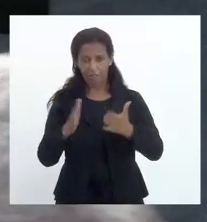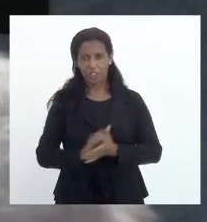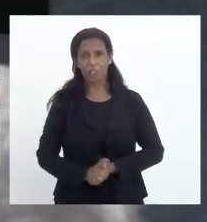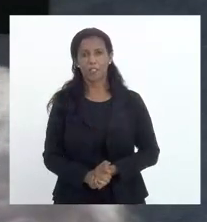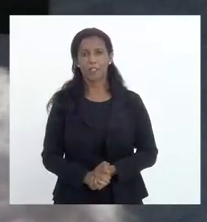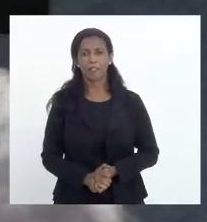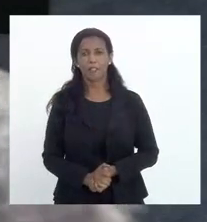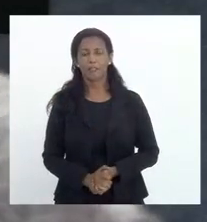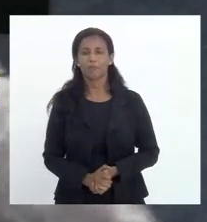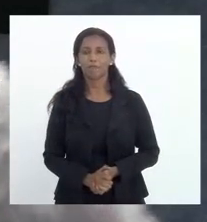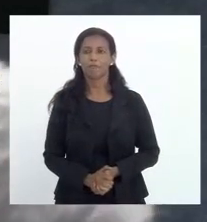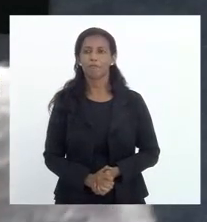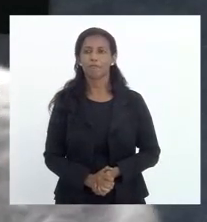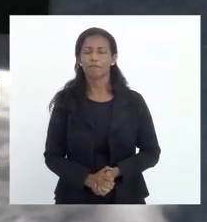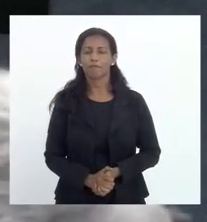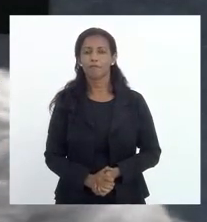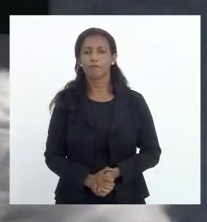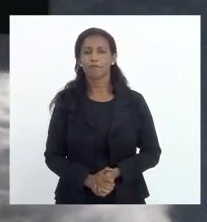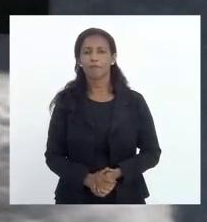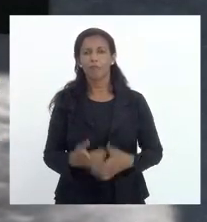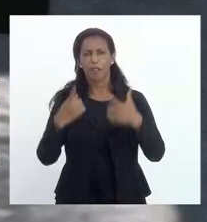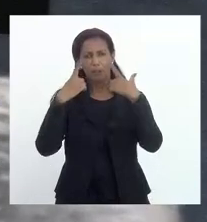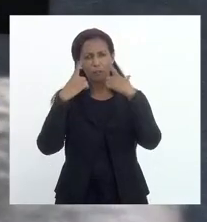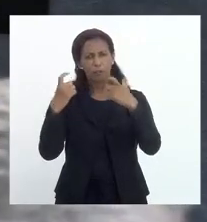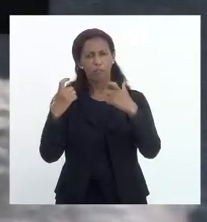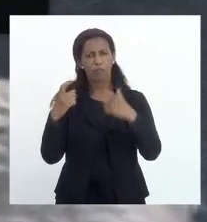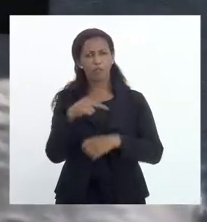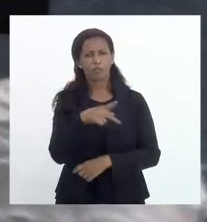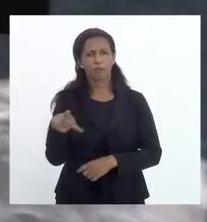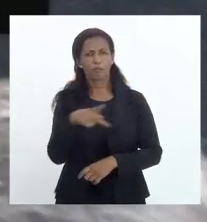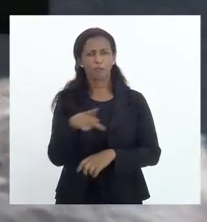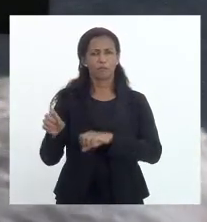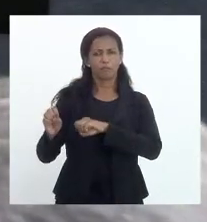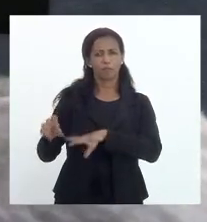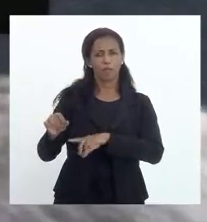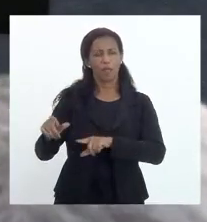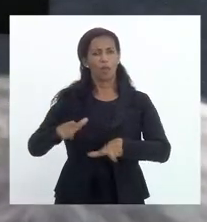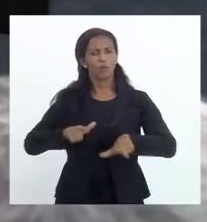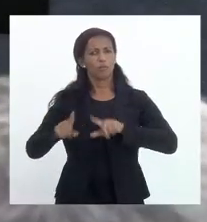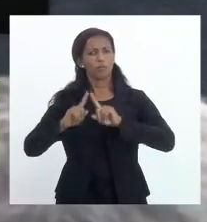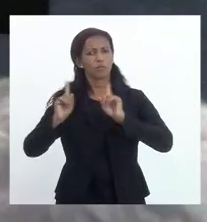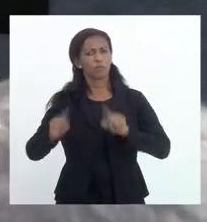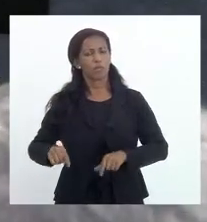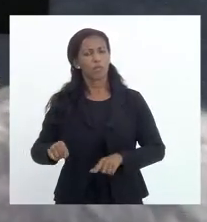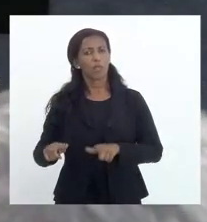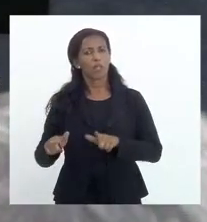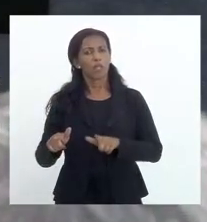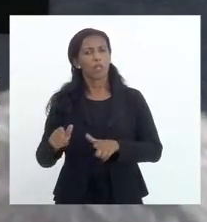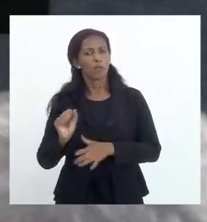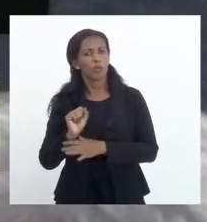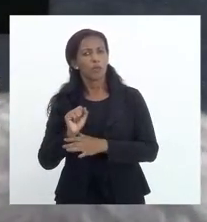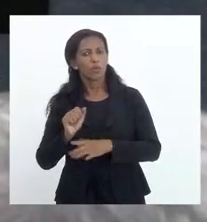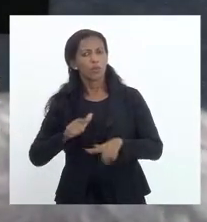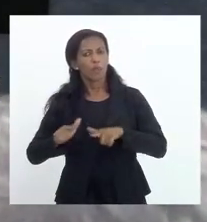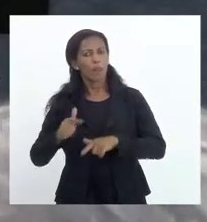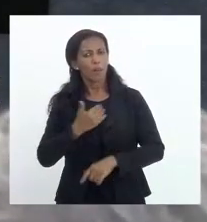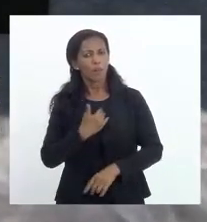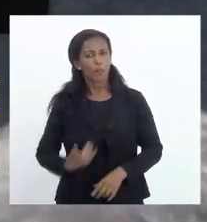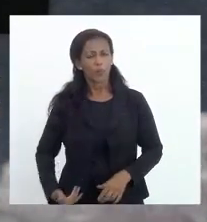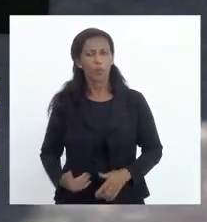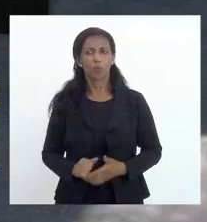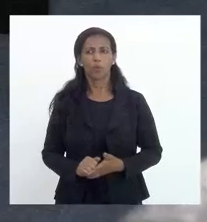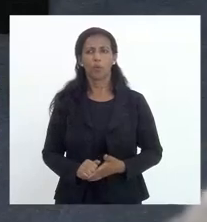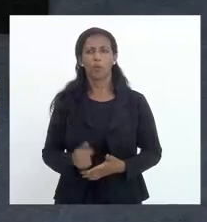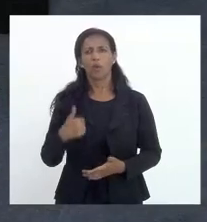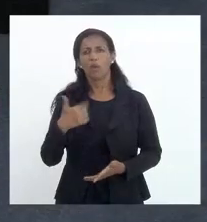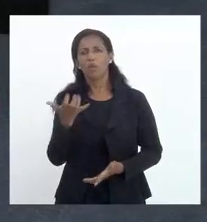esse ataque violento aos profissionais de educação, aos servidores públicos e ao serviço público da população, eu queria deixar